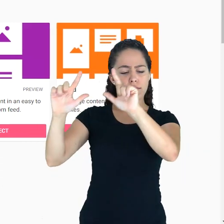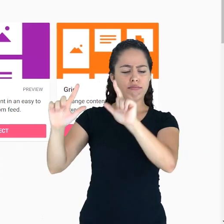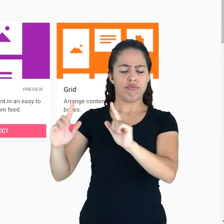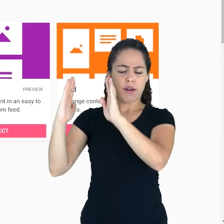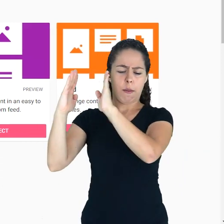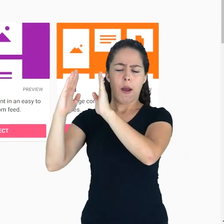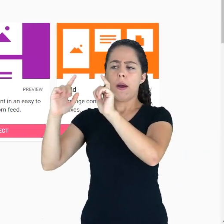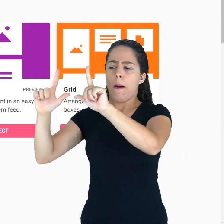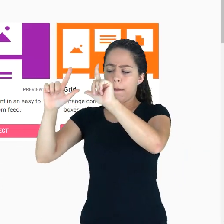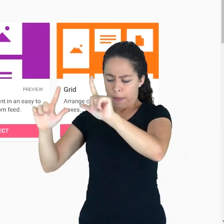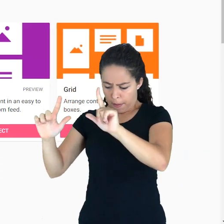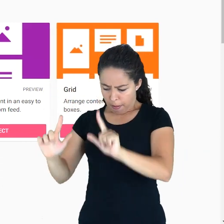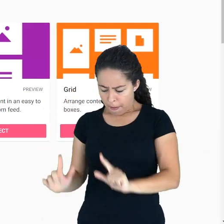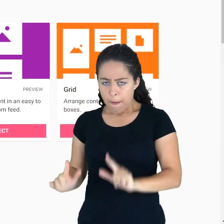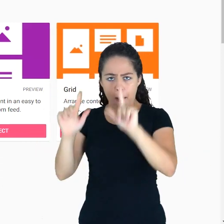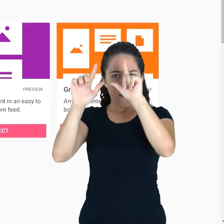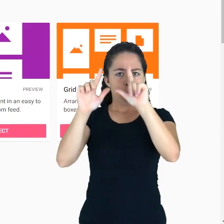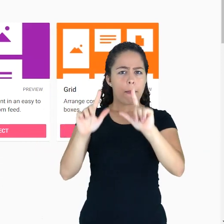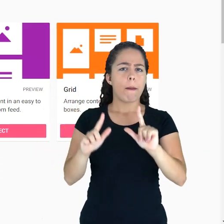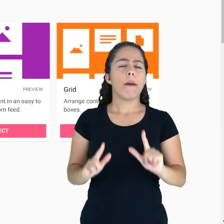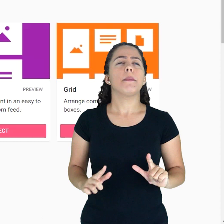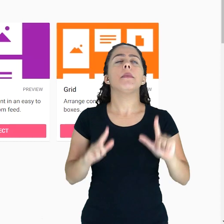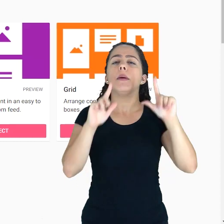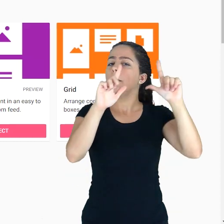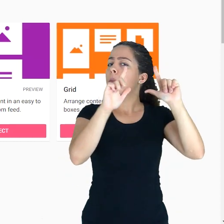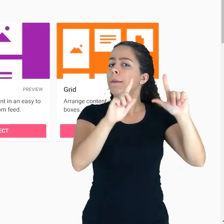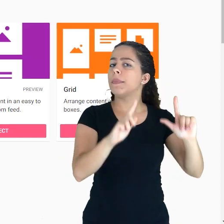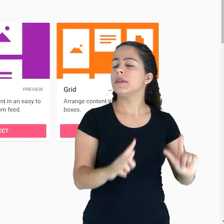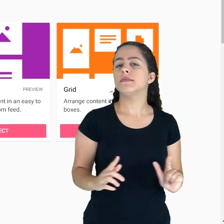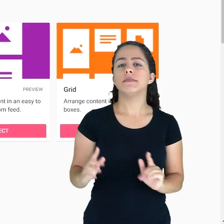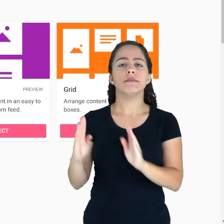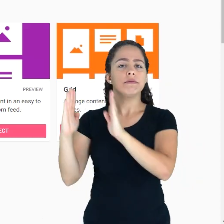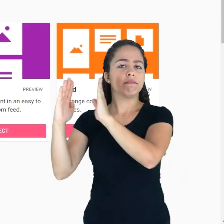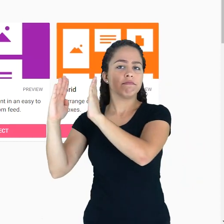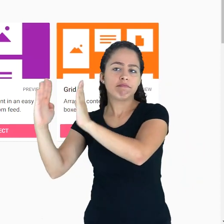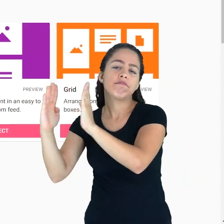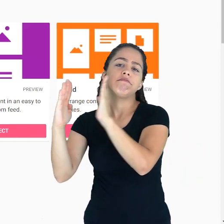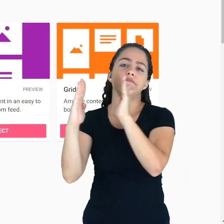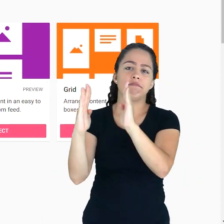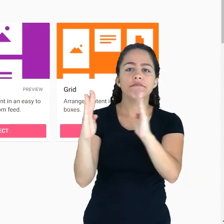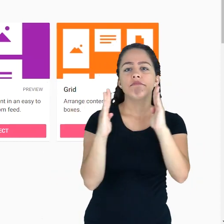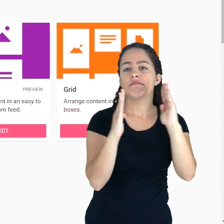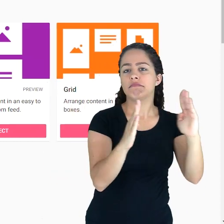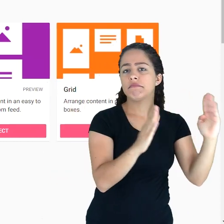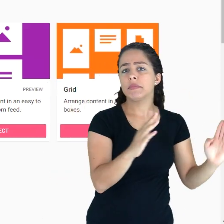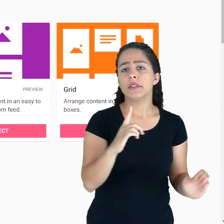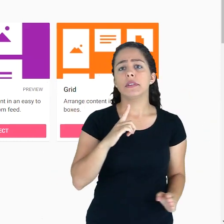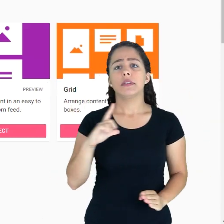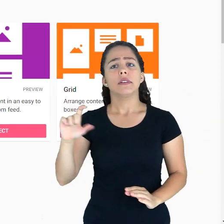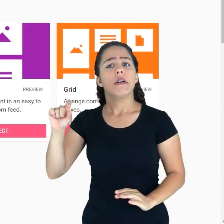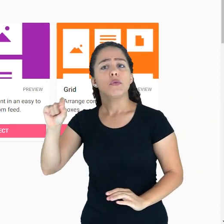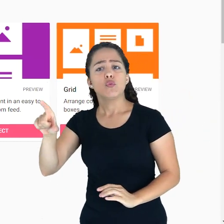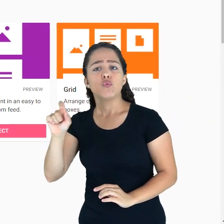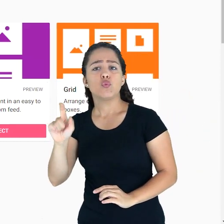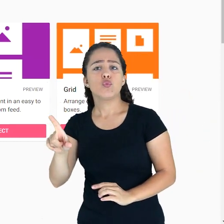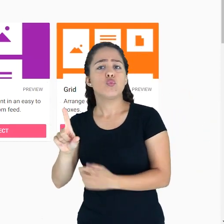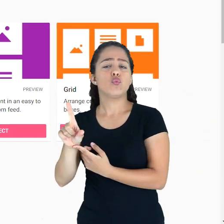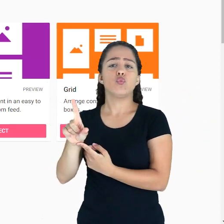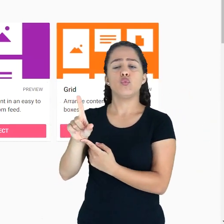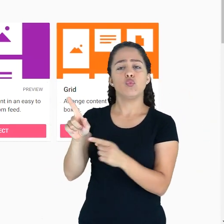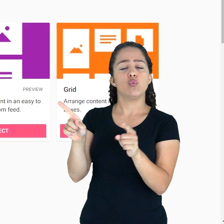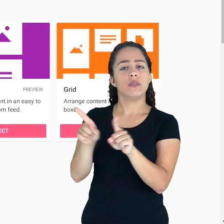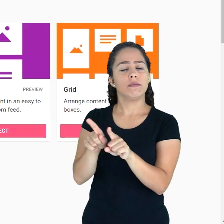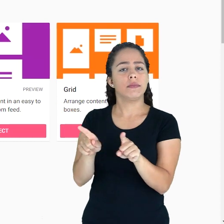tem mural que é por colunas, esse azul shelf é por